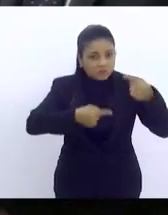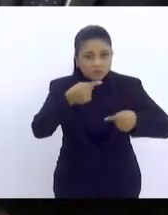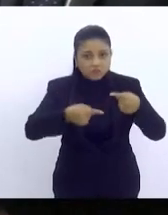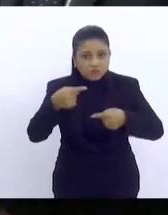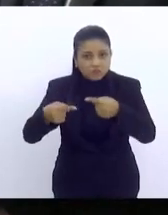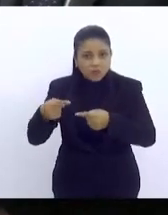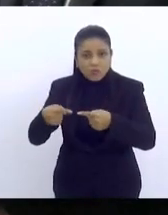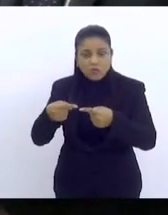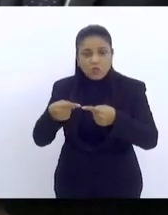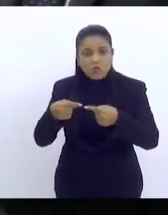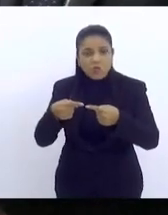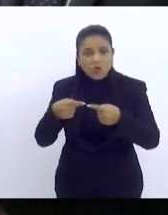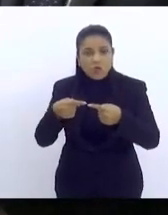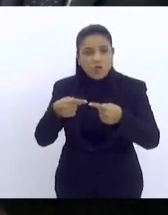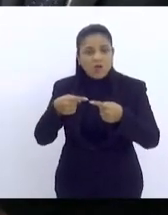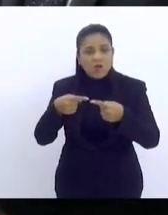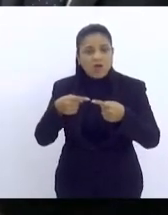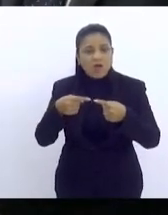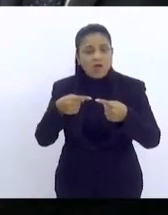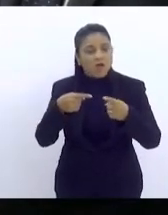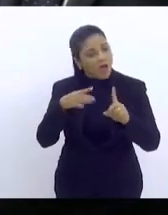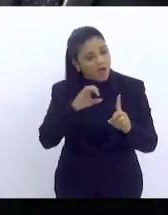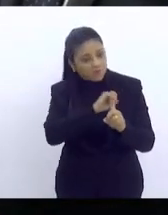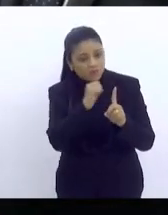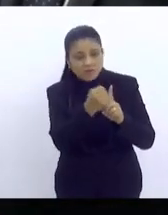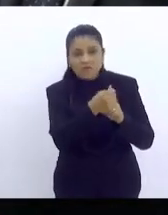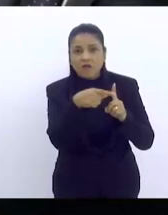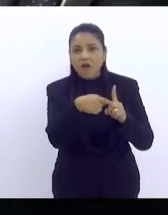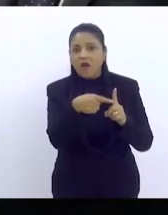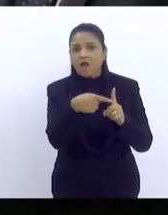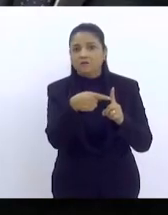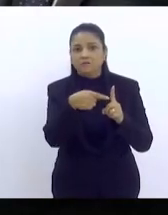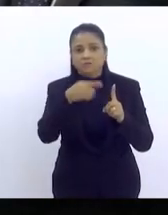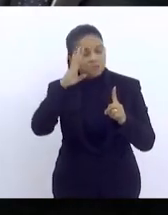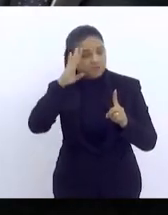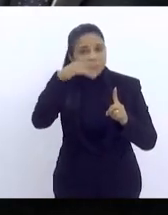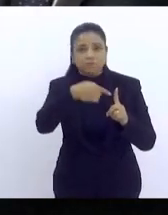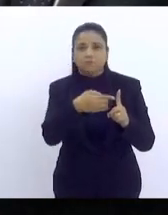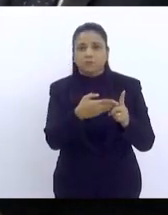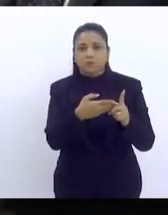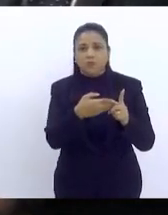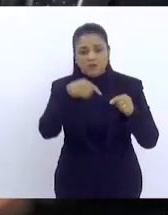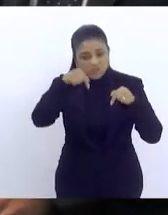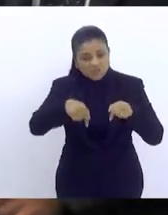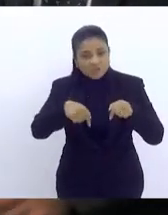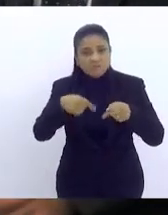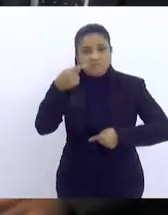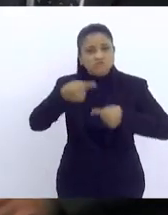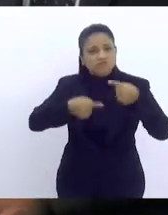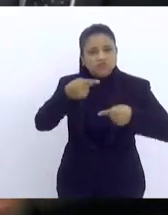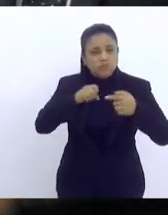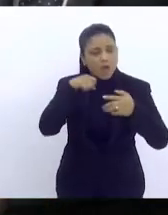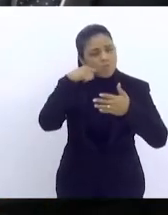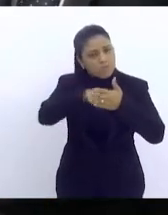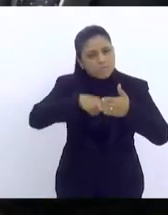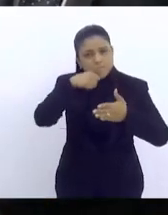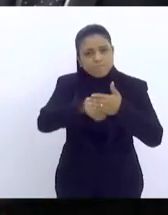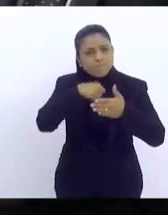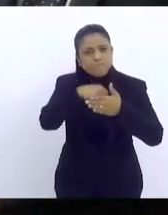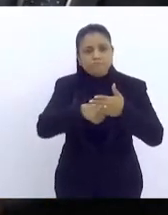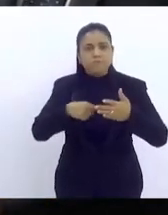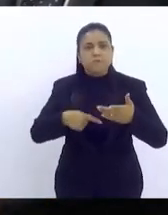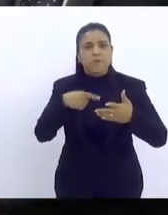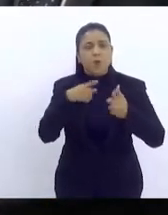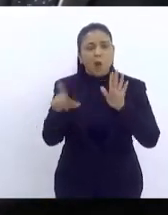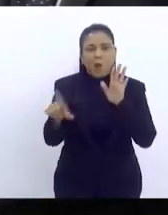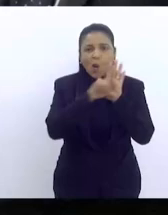toda a sociedade e nós estamos aqui para brigar para pelo cumprimento das leis